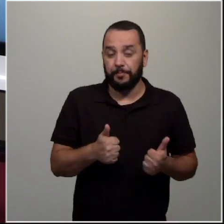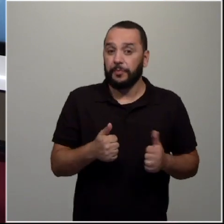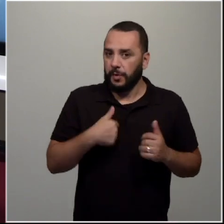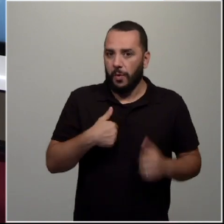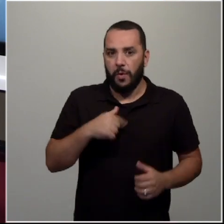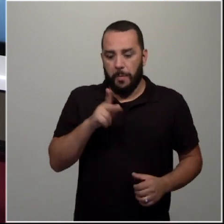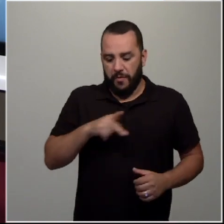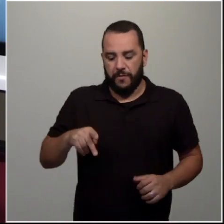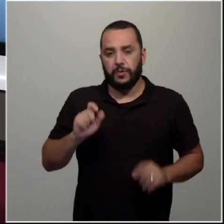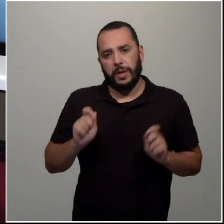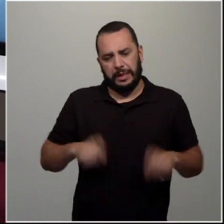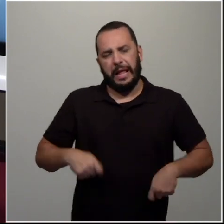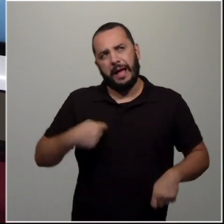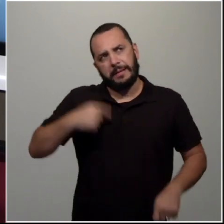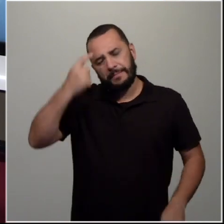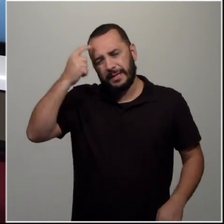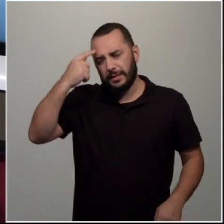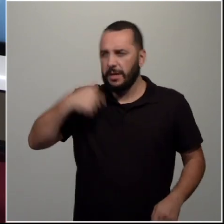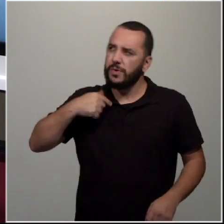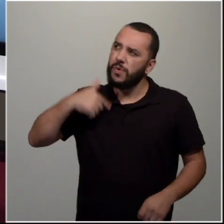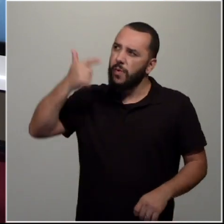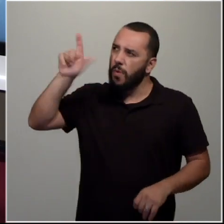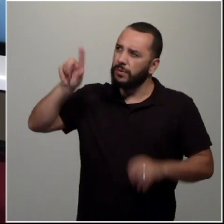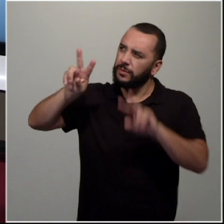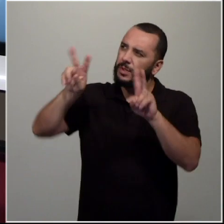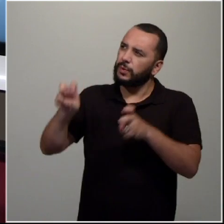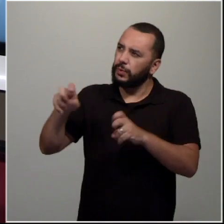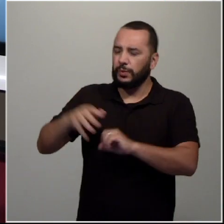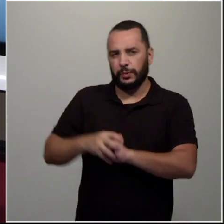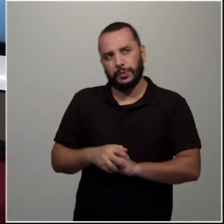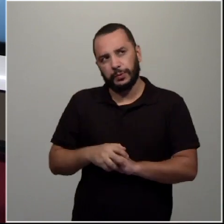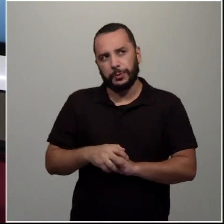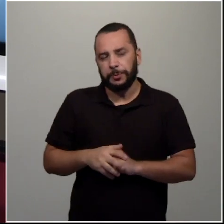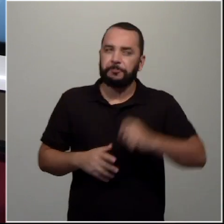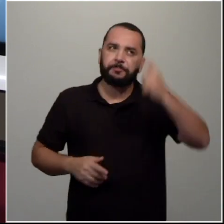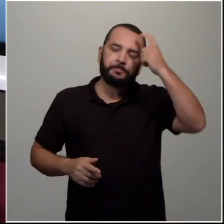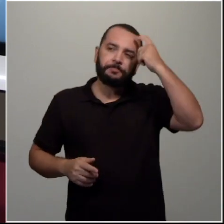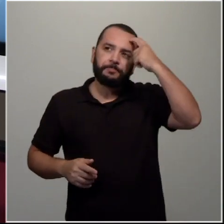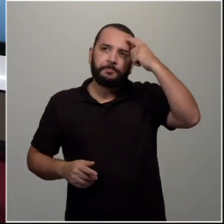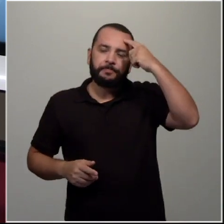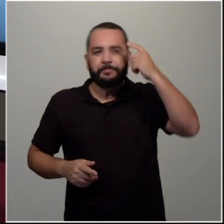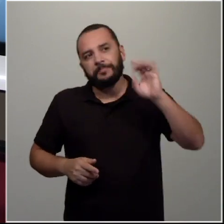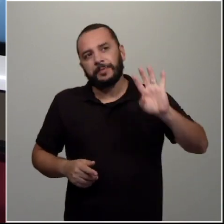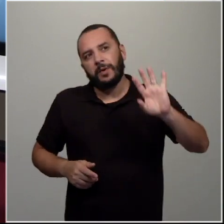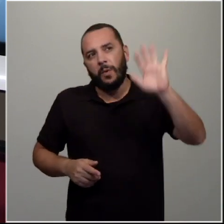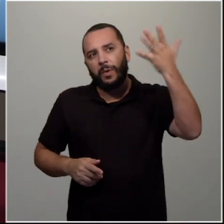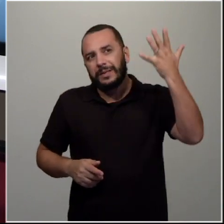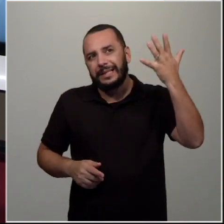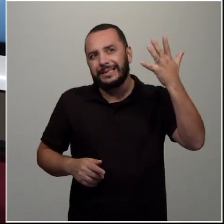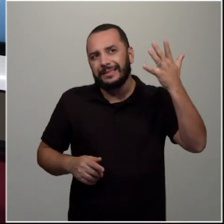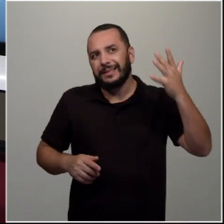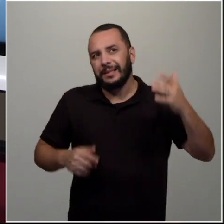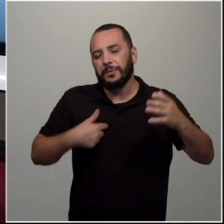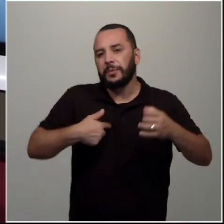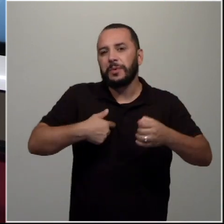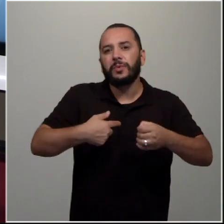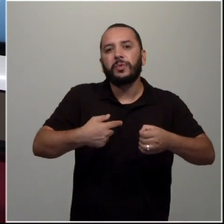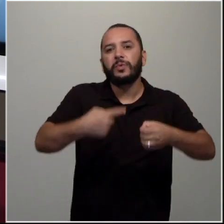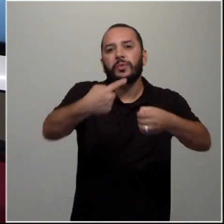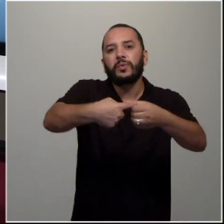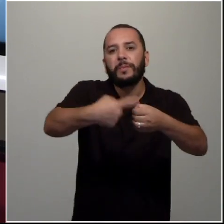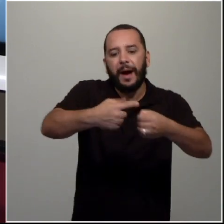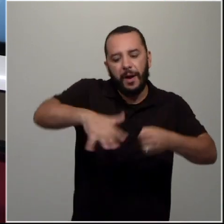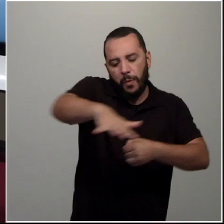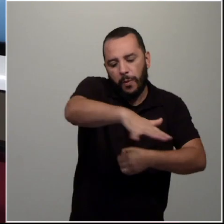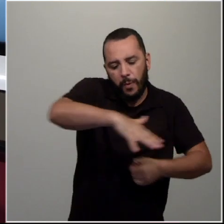professor pode pensar em outras questões neco pode pensar numa questão que está acontecendo lá no bairro que o aluno mora